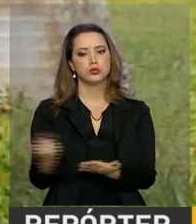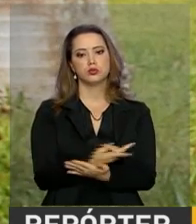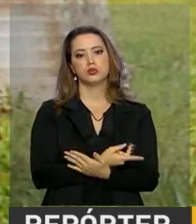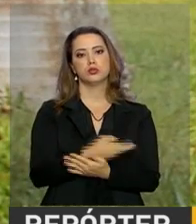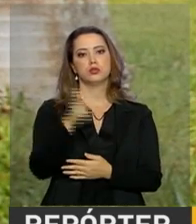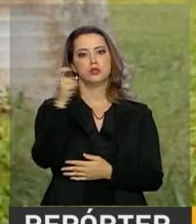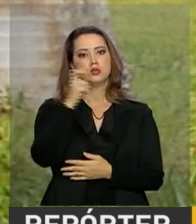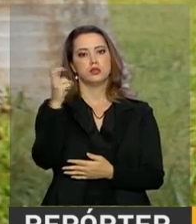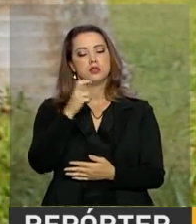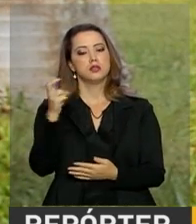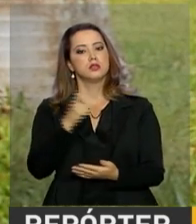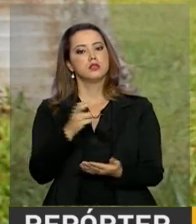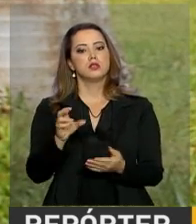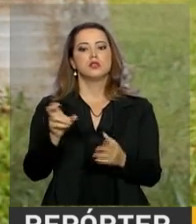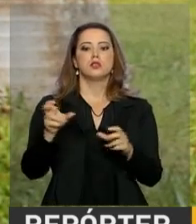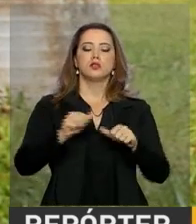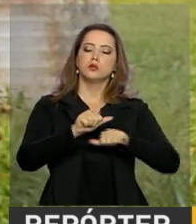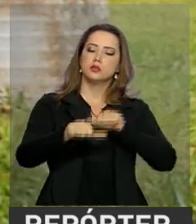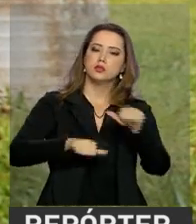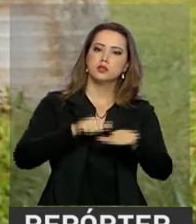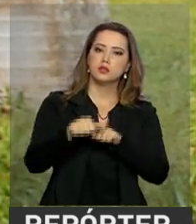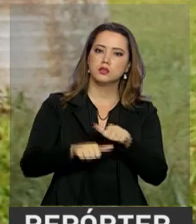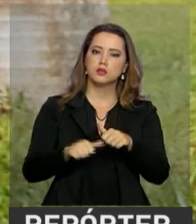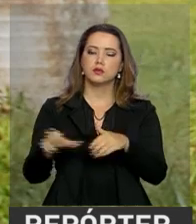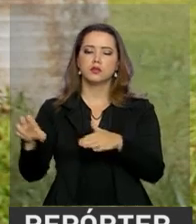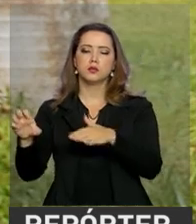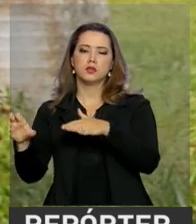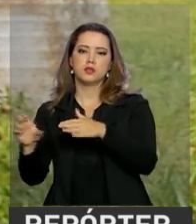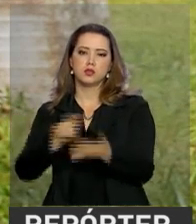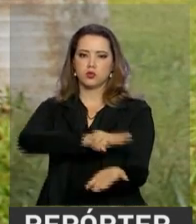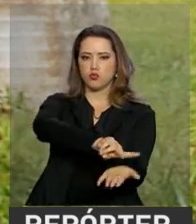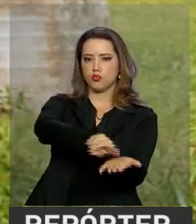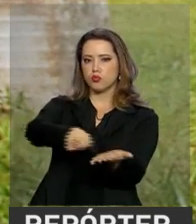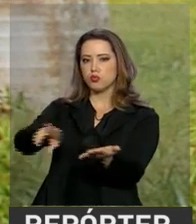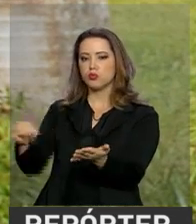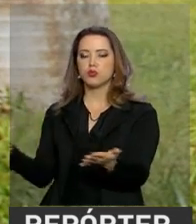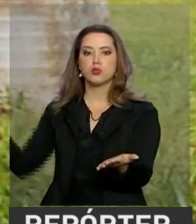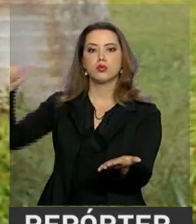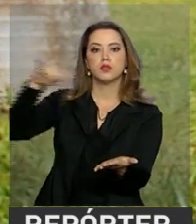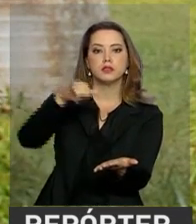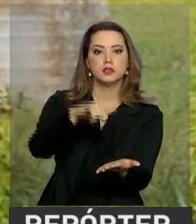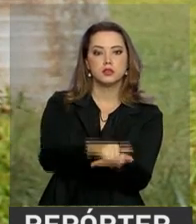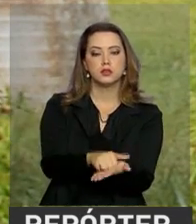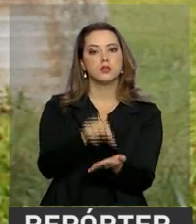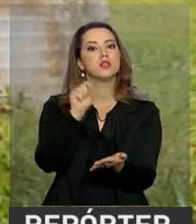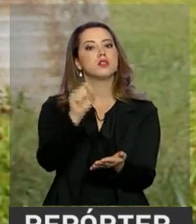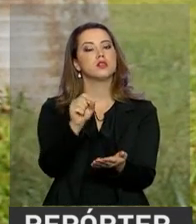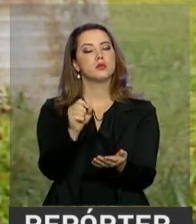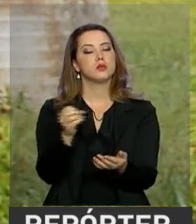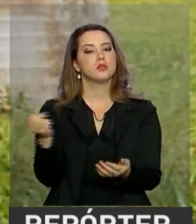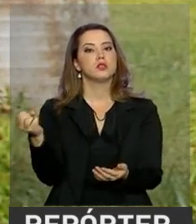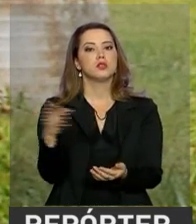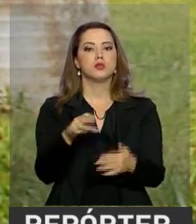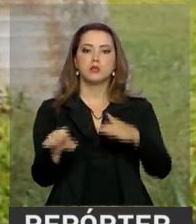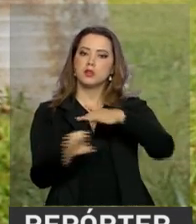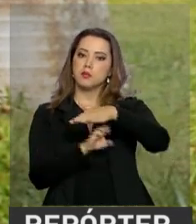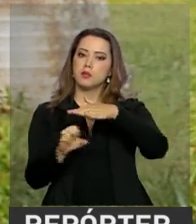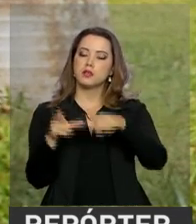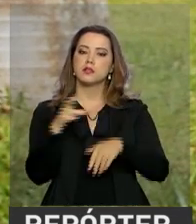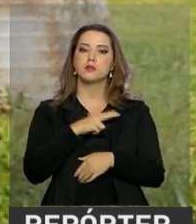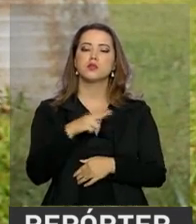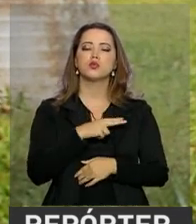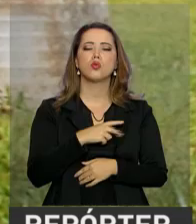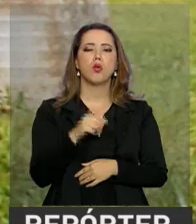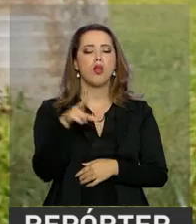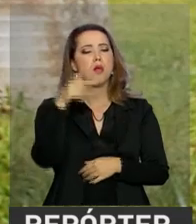a concessão dos aeroportos de Fortaleza Salvador Florianópolis e Porto Alegre as sessões t o objetivo de